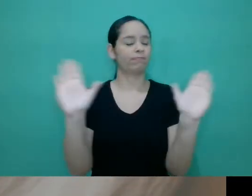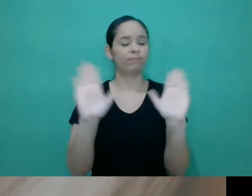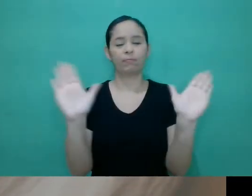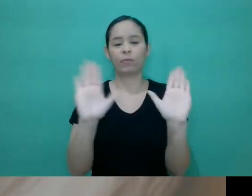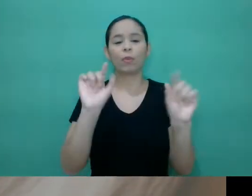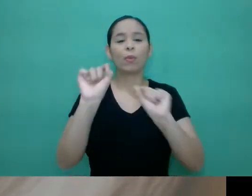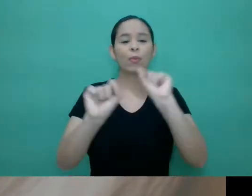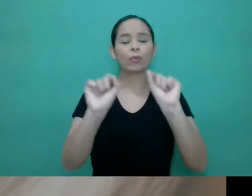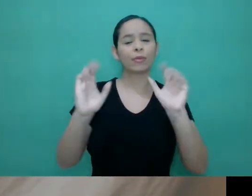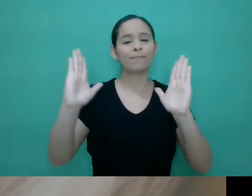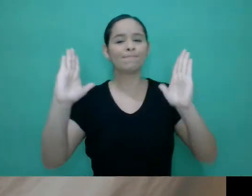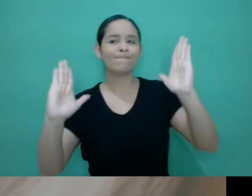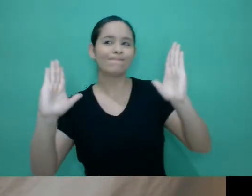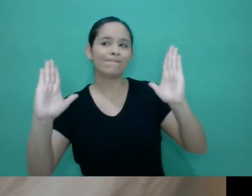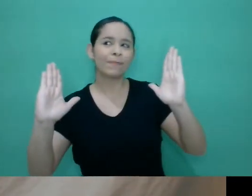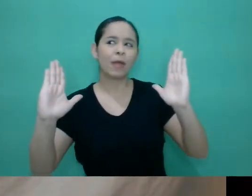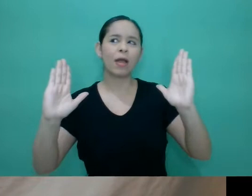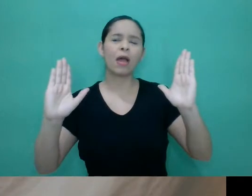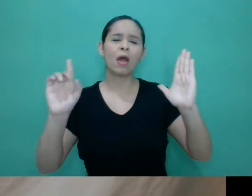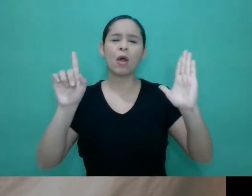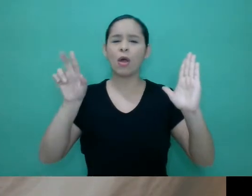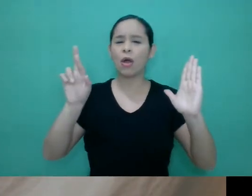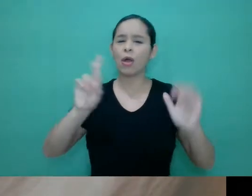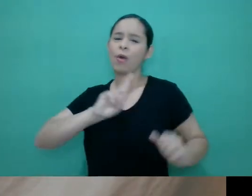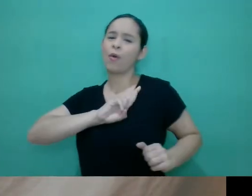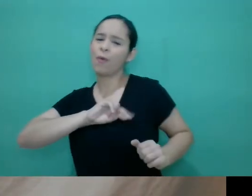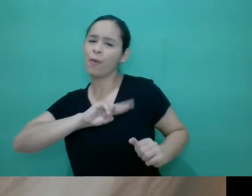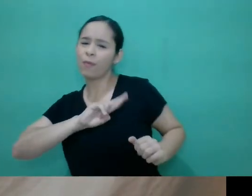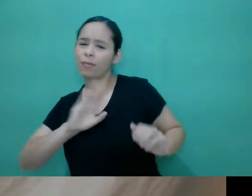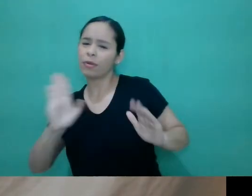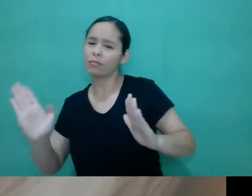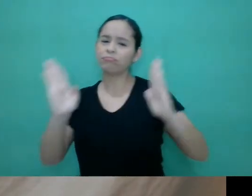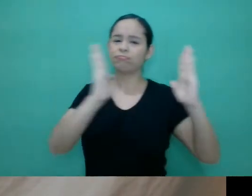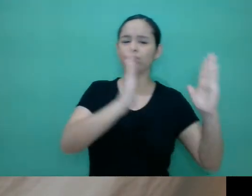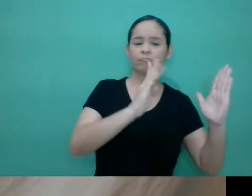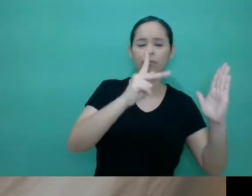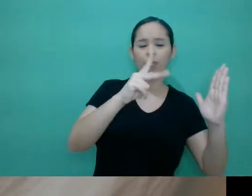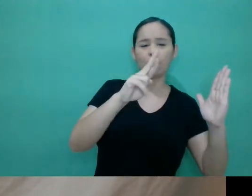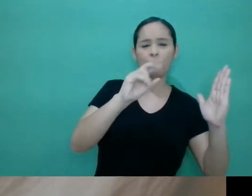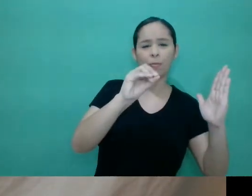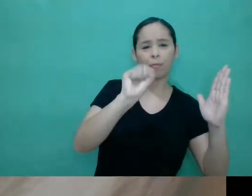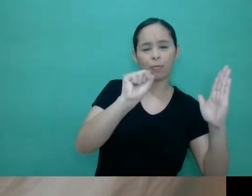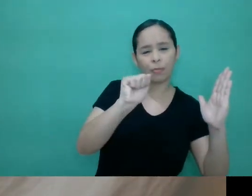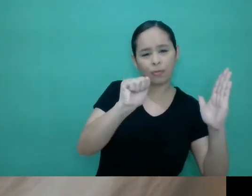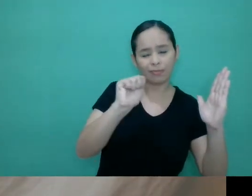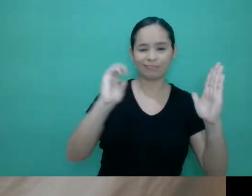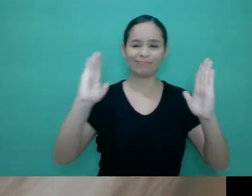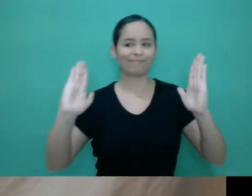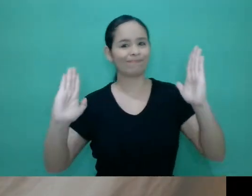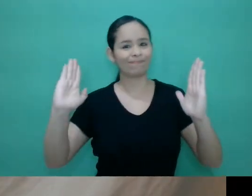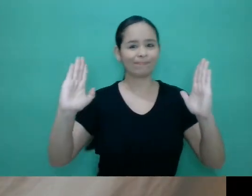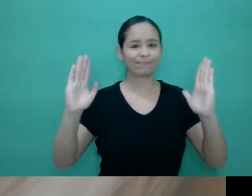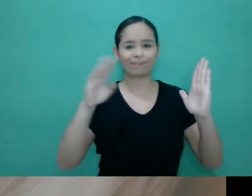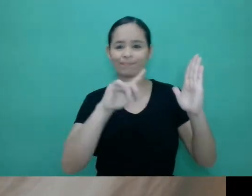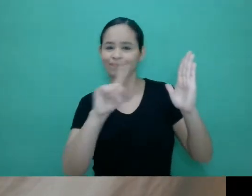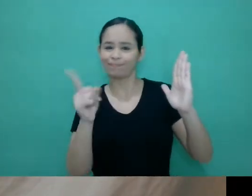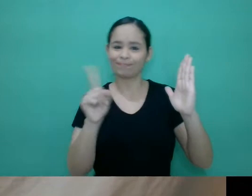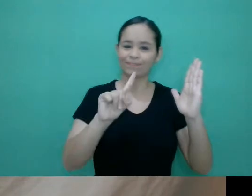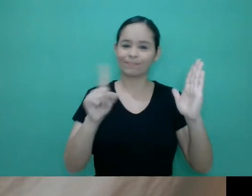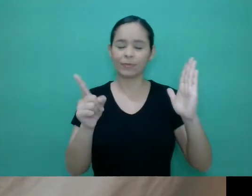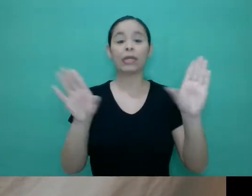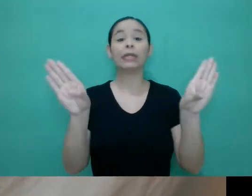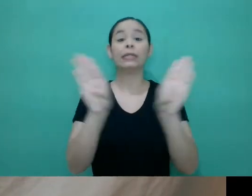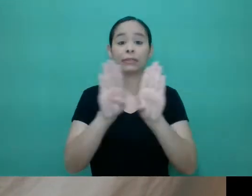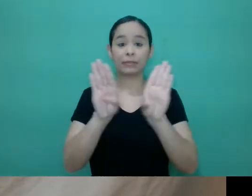o romance e a prosa de ideia, né? O que a gente precisa pensar a respeito disso. Uma segunda